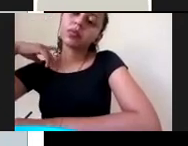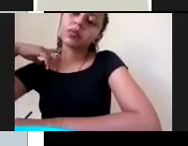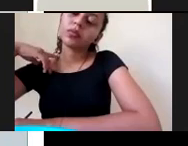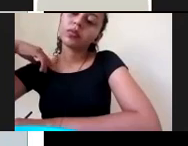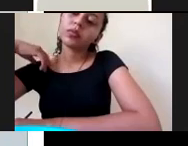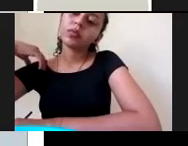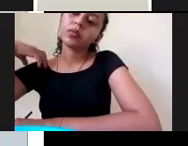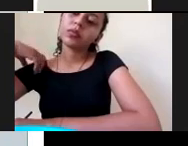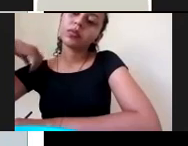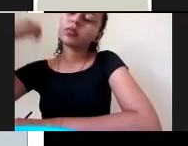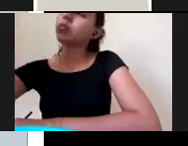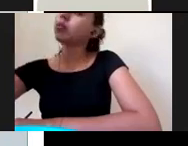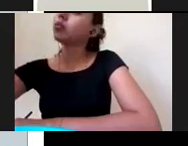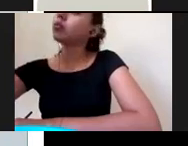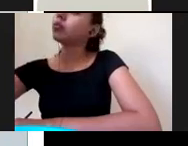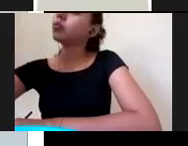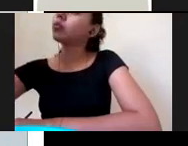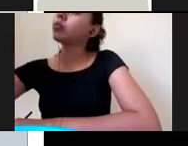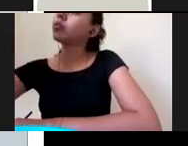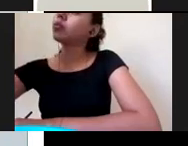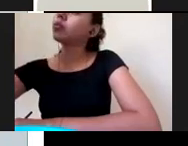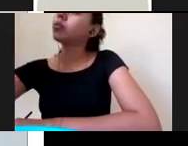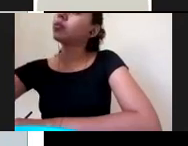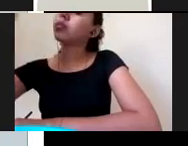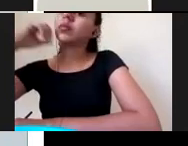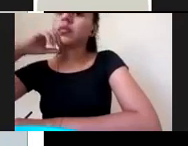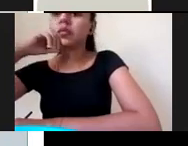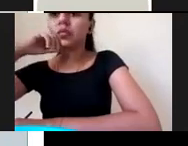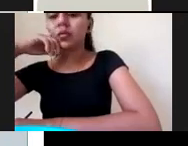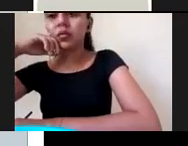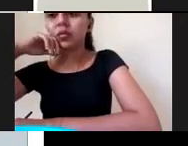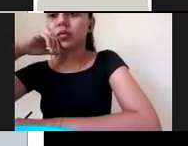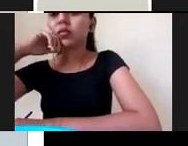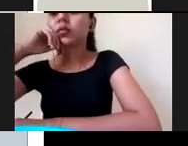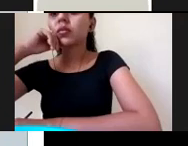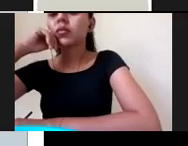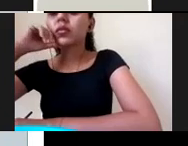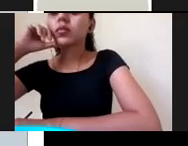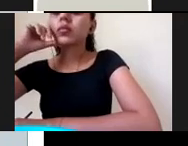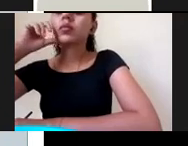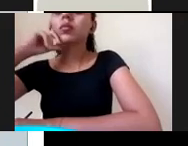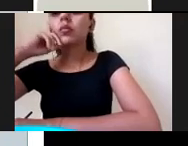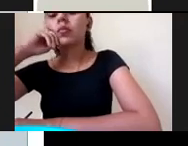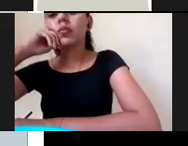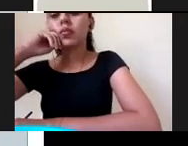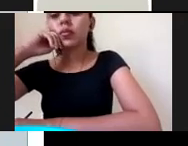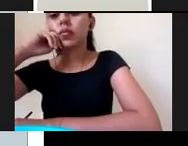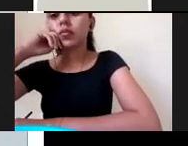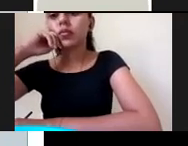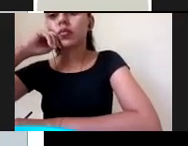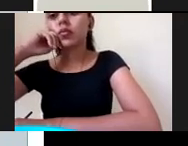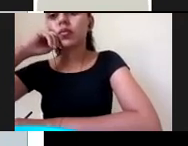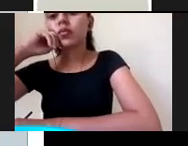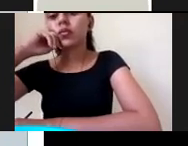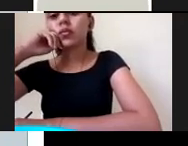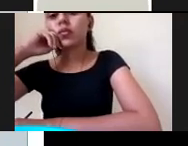traz alguns valores, outras traz outros valores. A gente vai seguir os valores que o Ministério